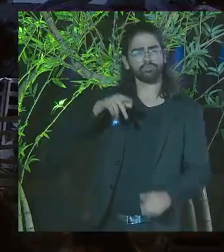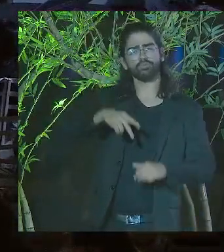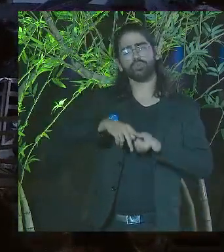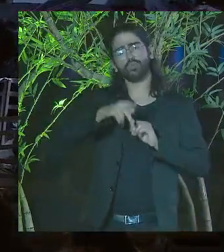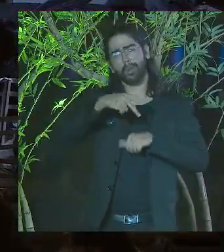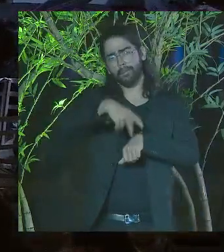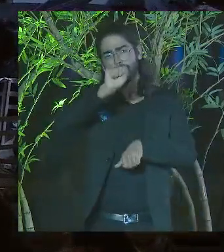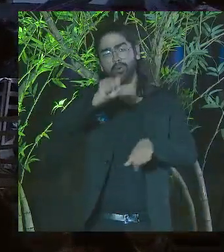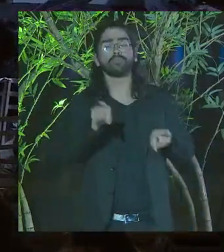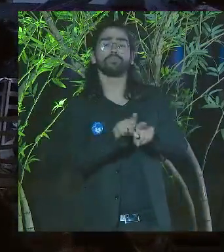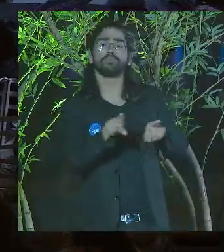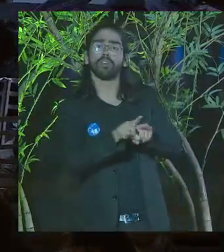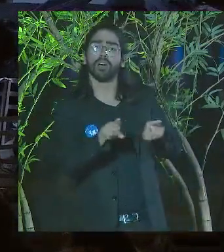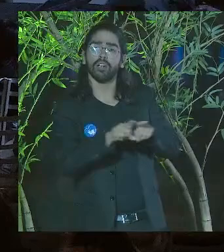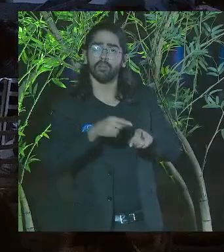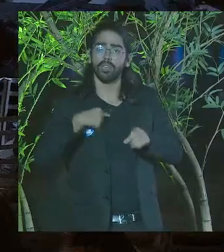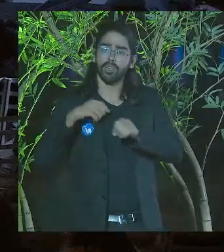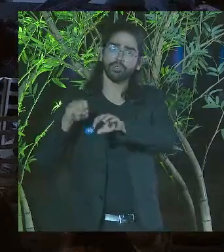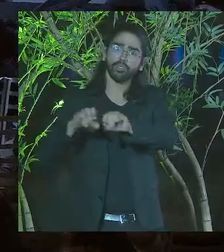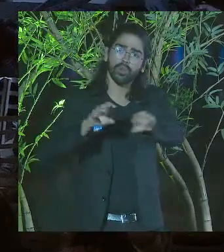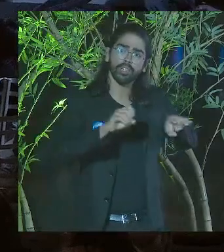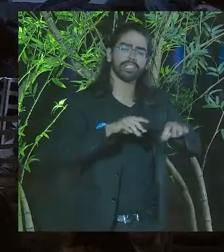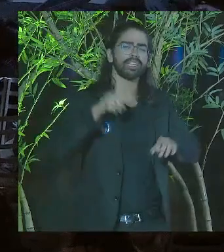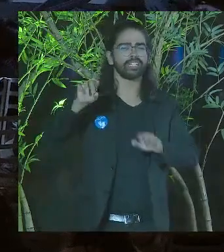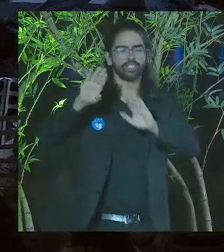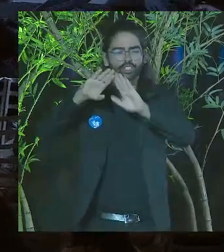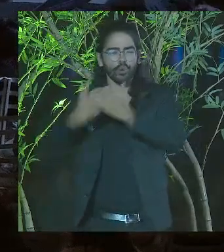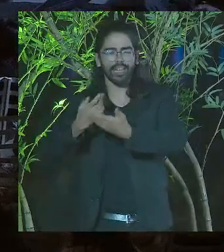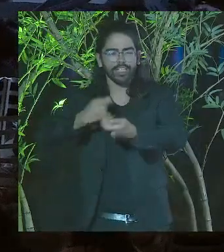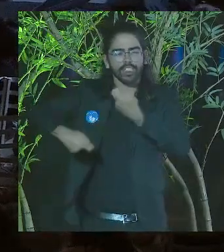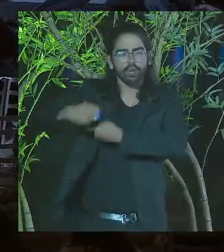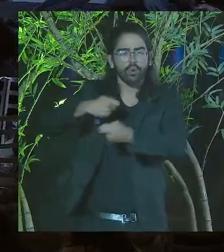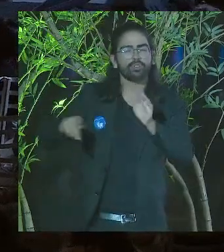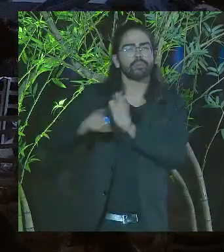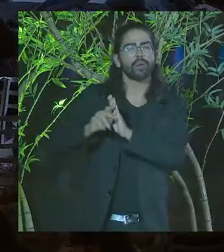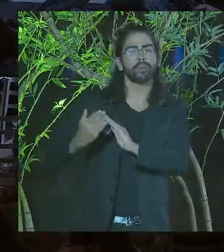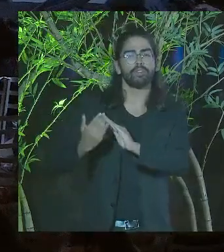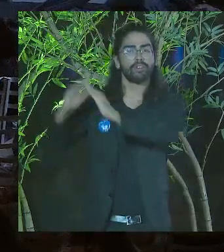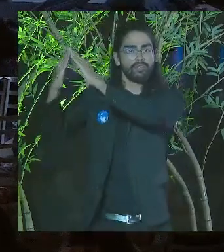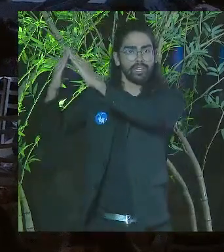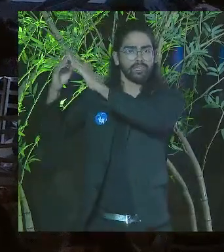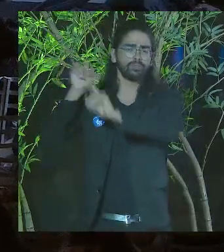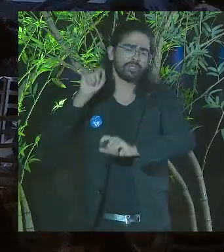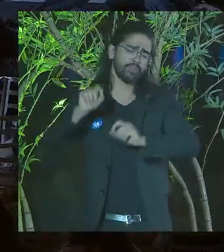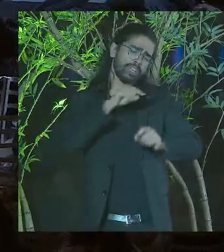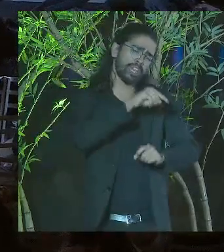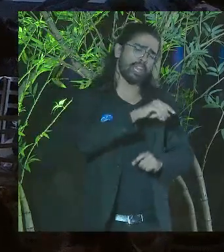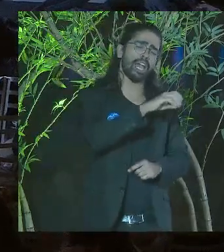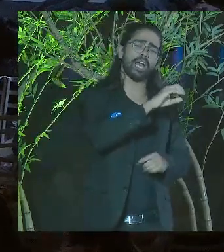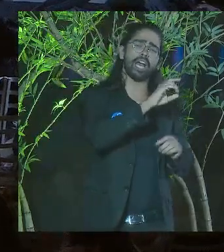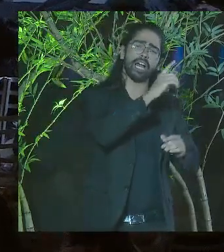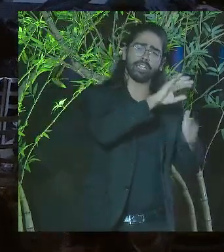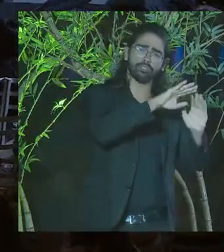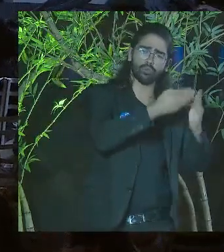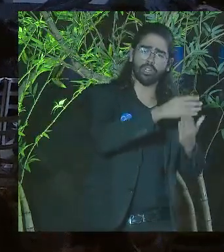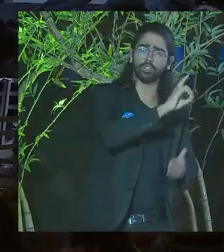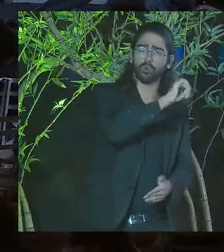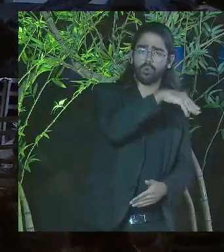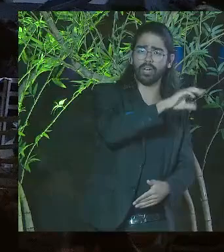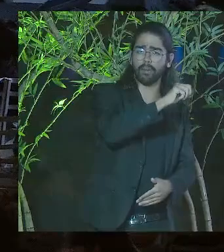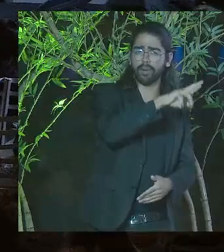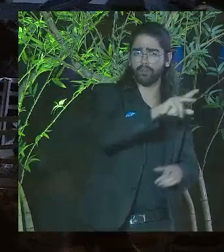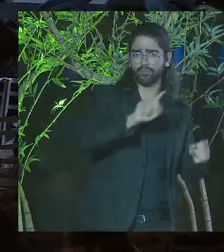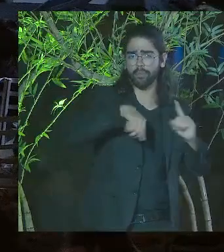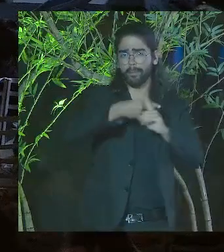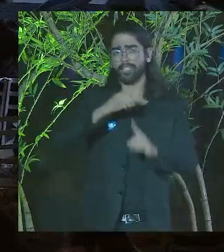mesmo tempo que eu dou aula também na Escola de Negócios da Favela, que é a parceria da Fundação Dom Cabral com a CUFA, trabalhando com a ponte